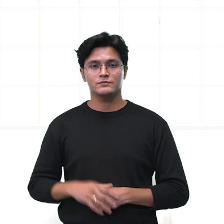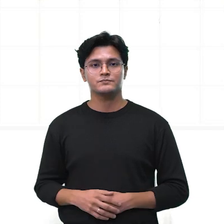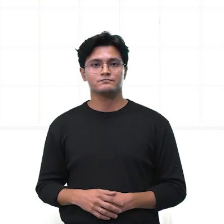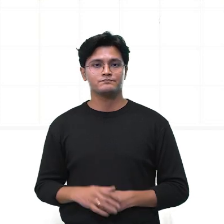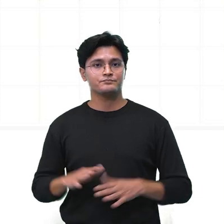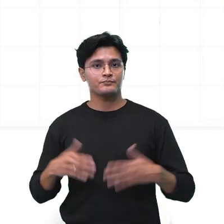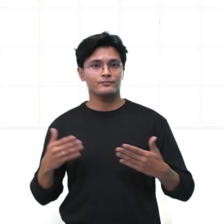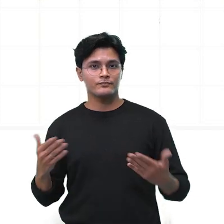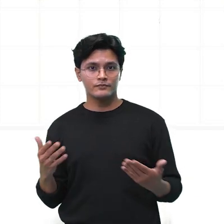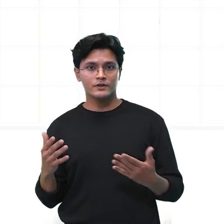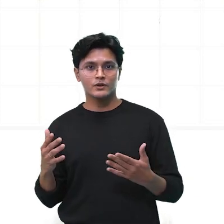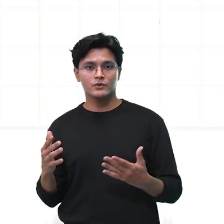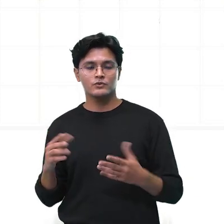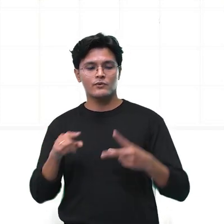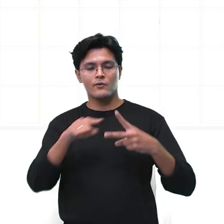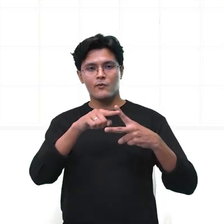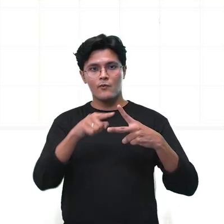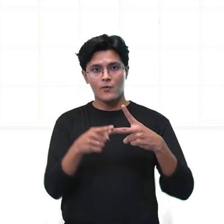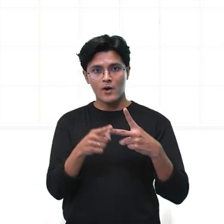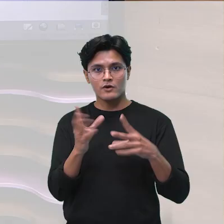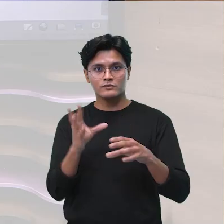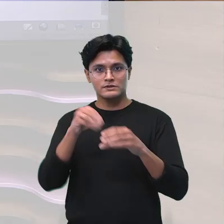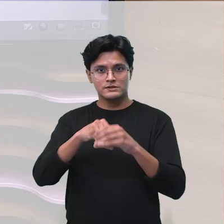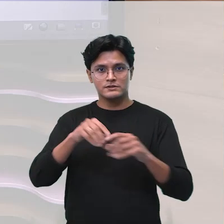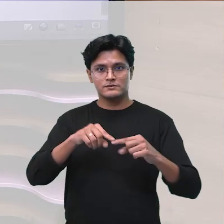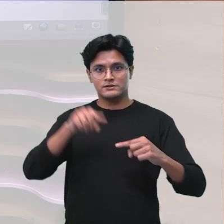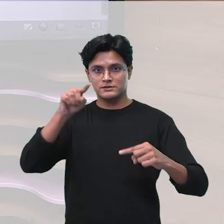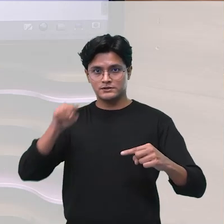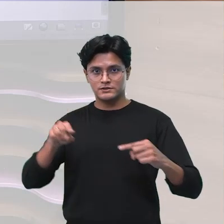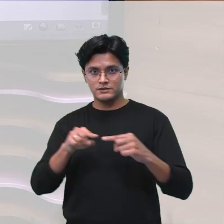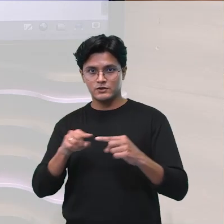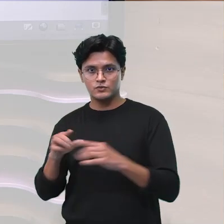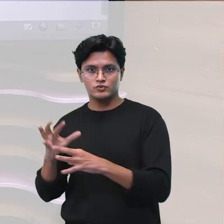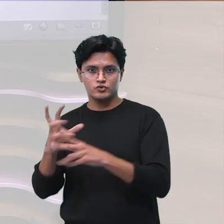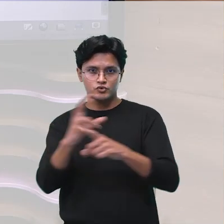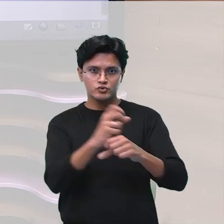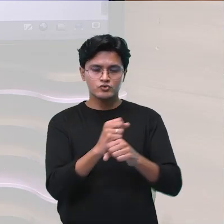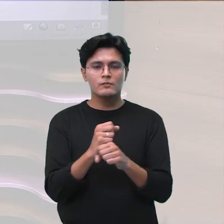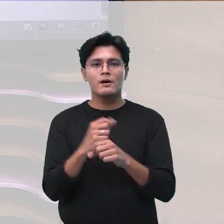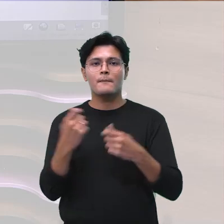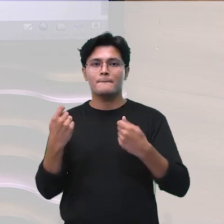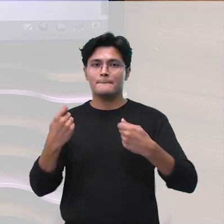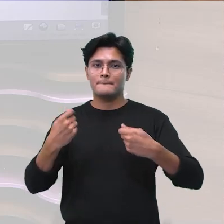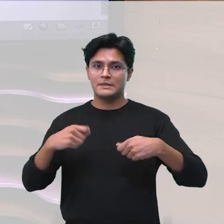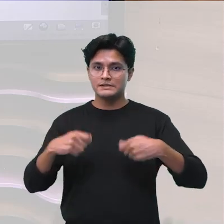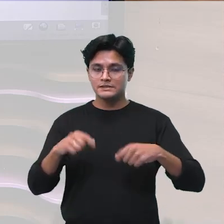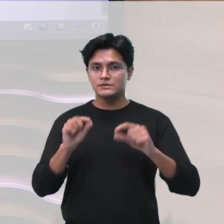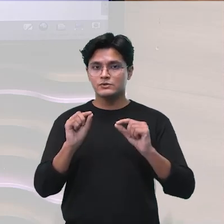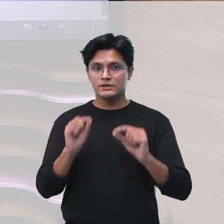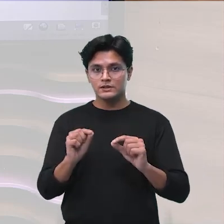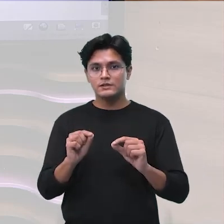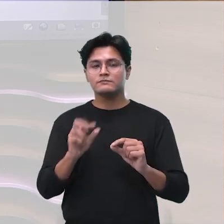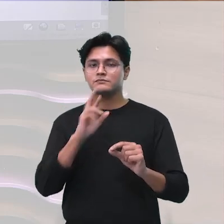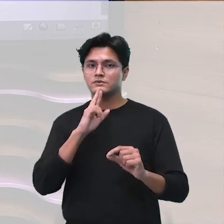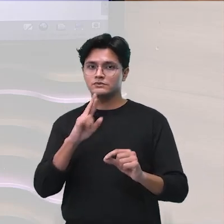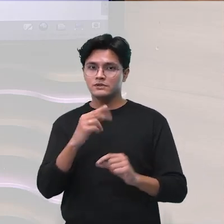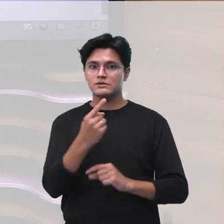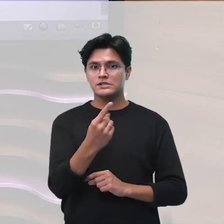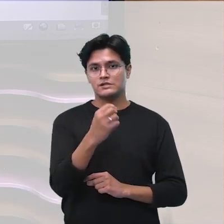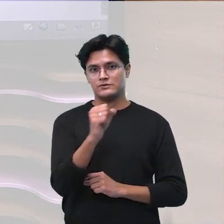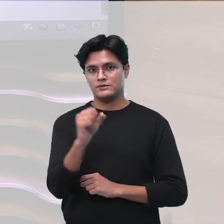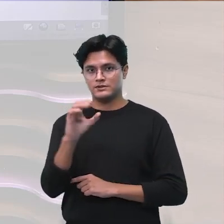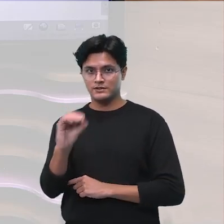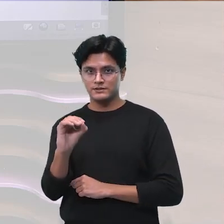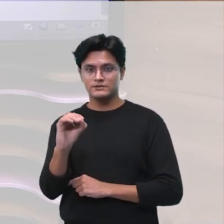o somatório desses ângulos, eles precisam medir, né, ou resultar em 180